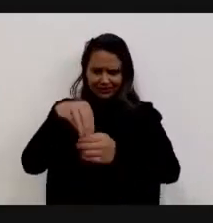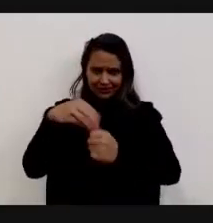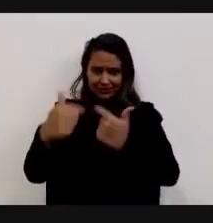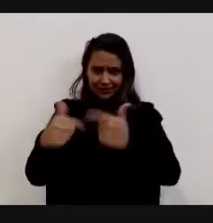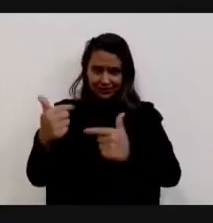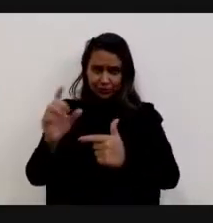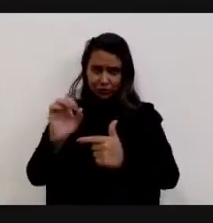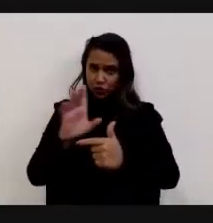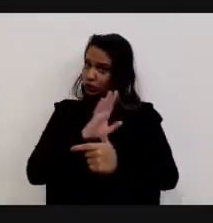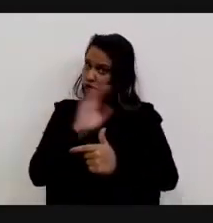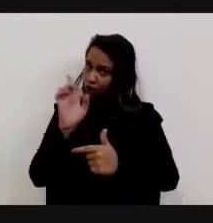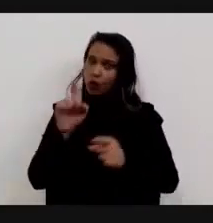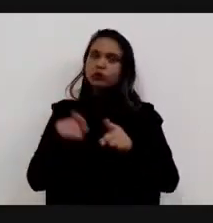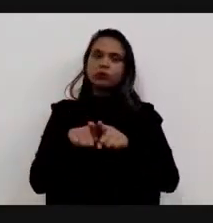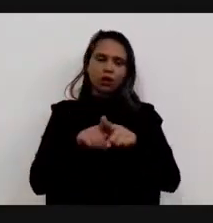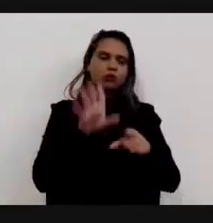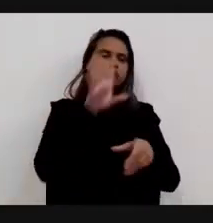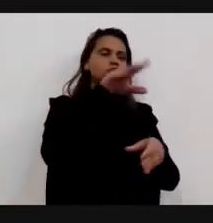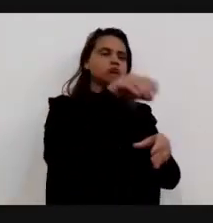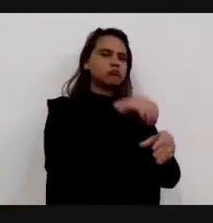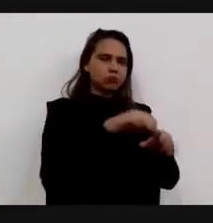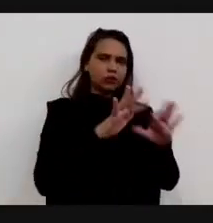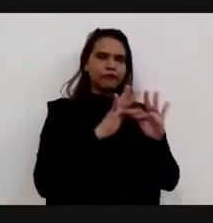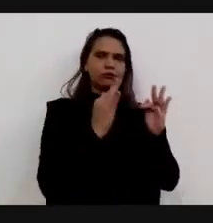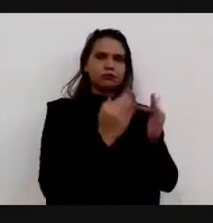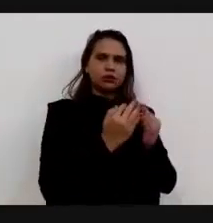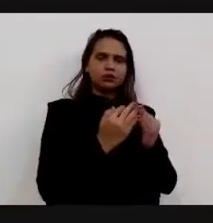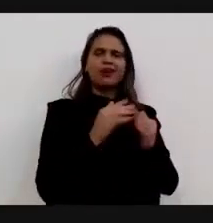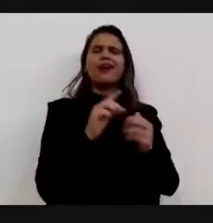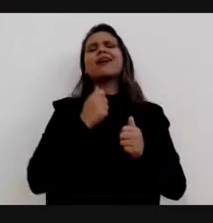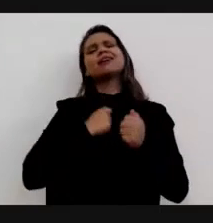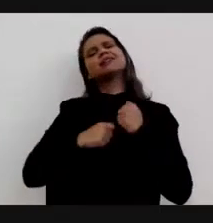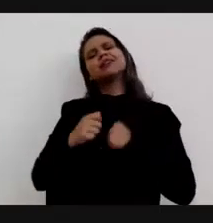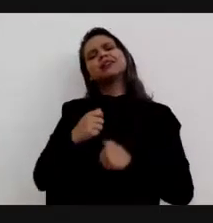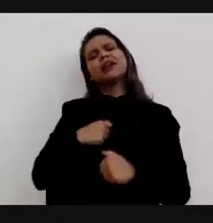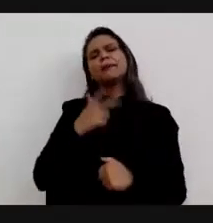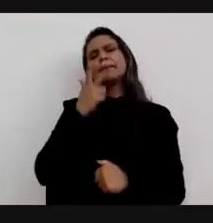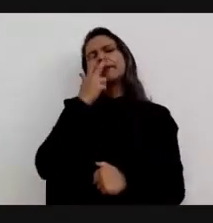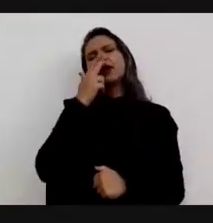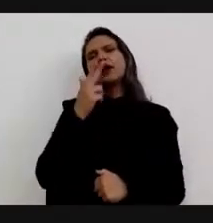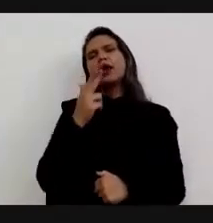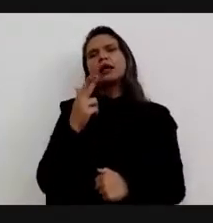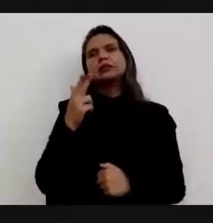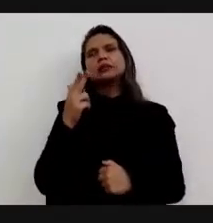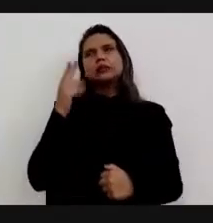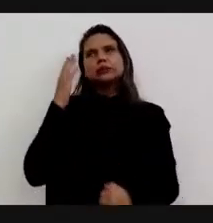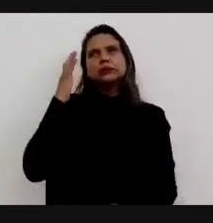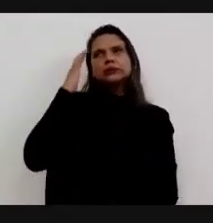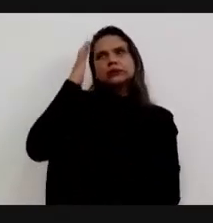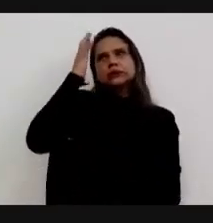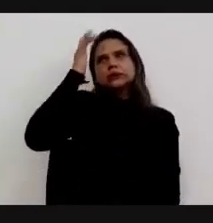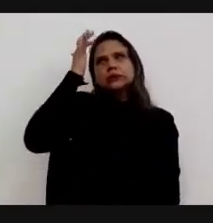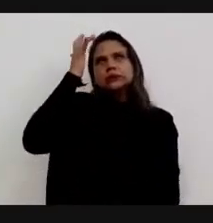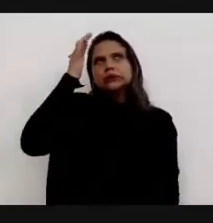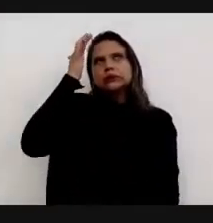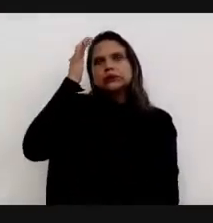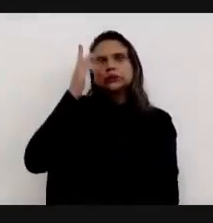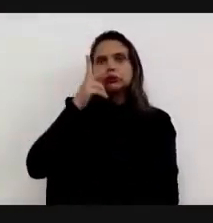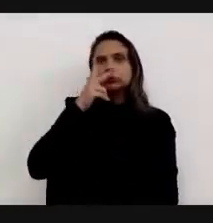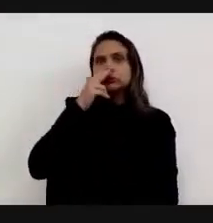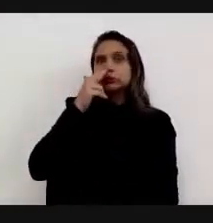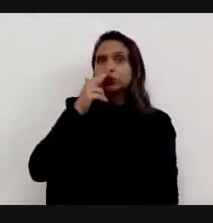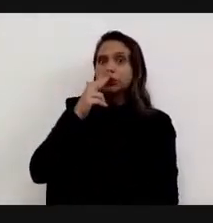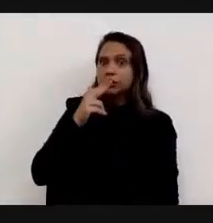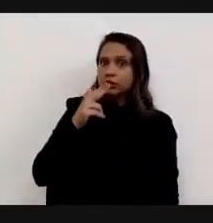na família também. Então, a ansiedade é um tipo de medo. E toda a neuroquímica da ansiedade é muito parecida com